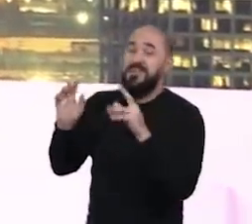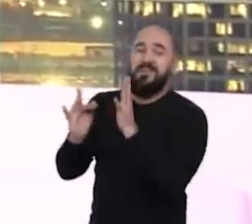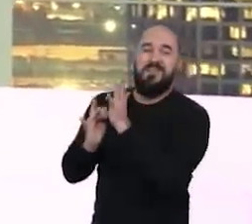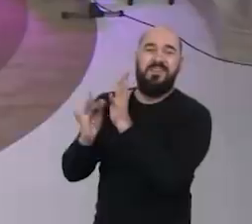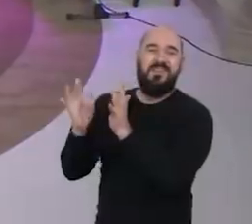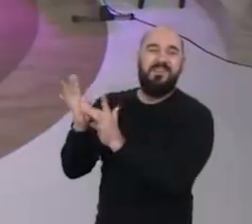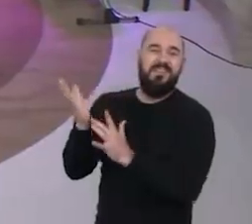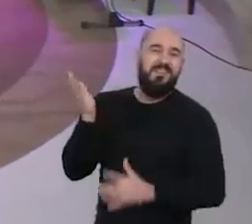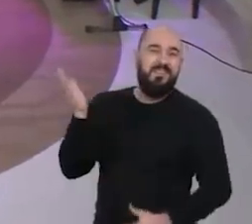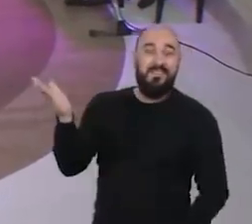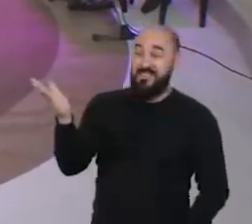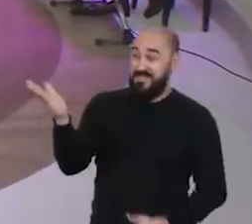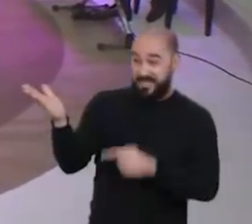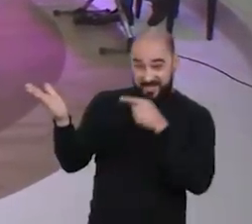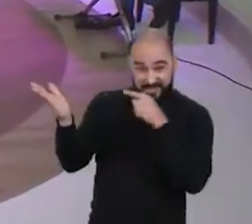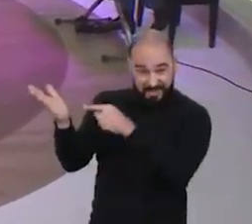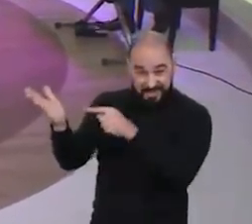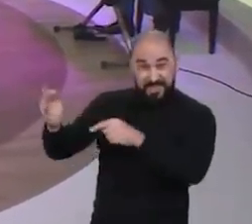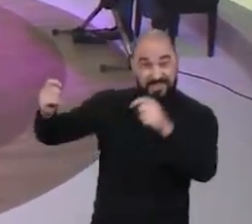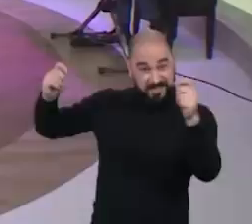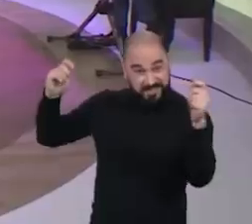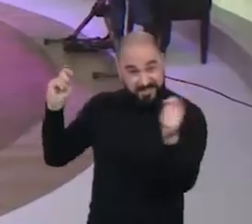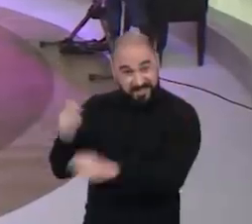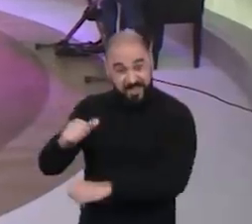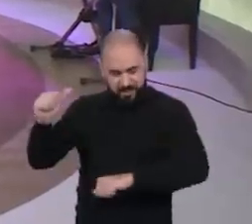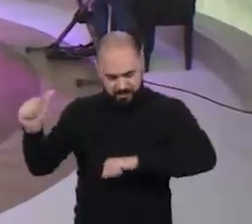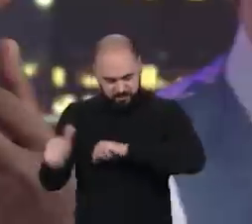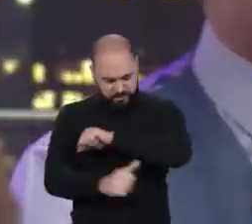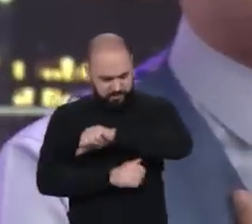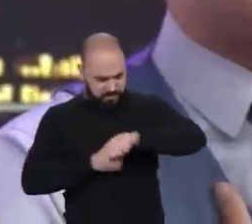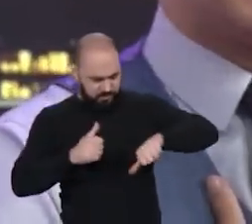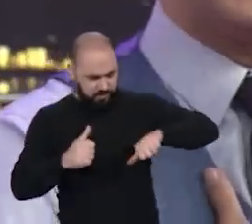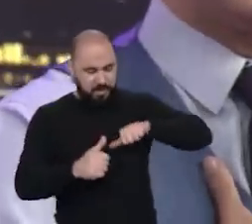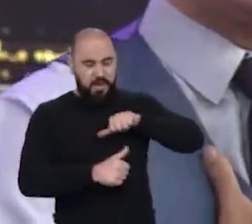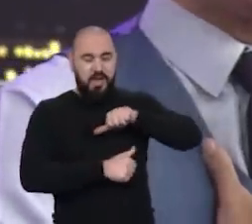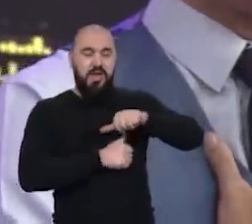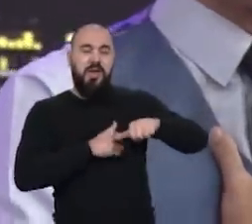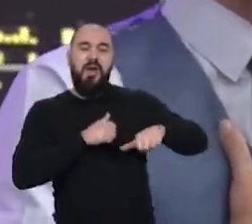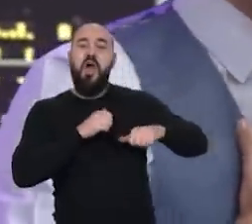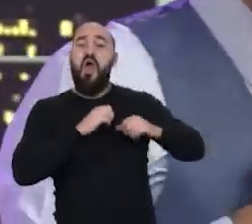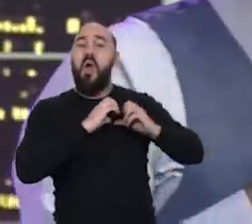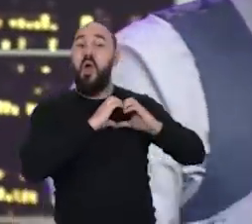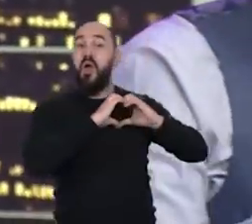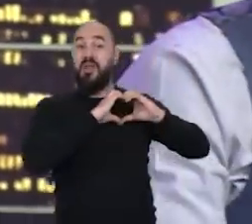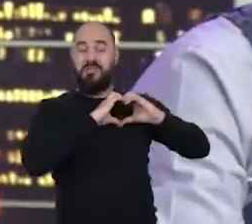Ele pode restaurar seu coração,